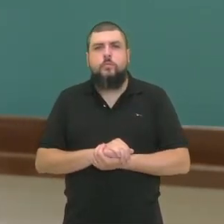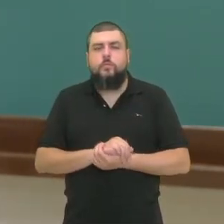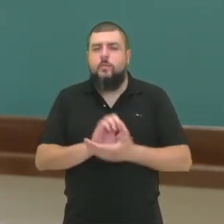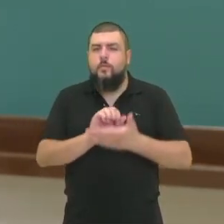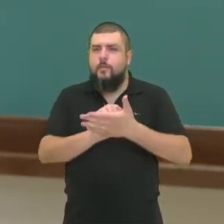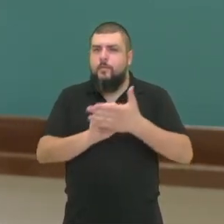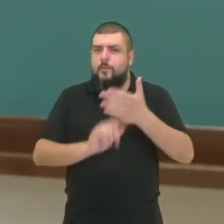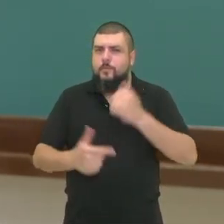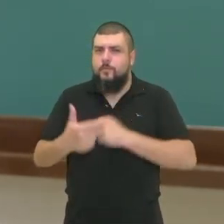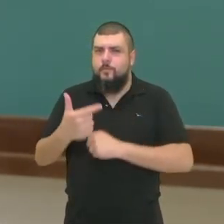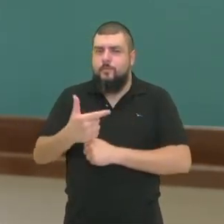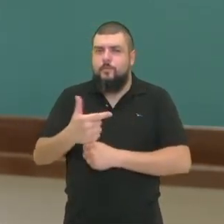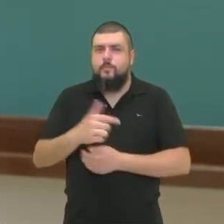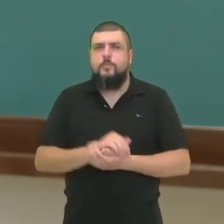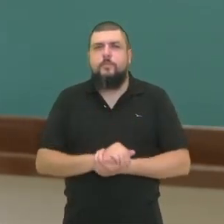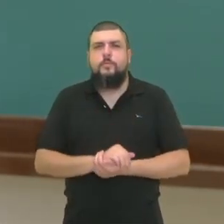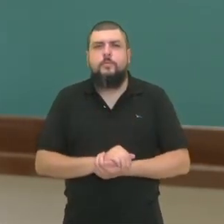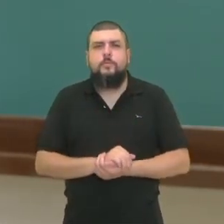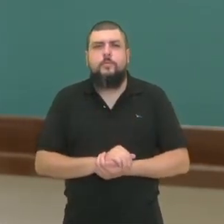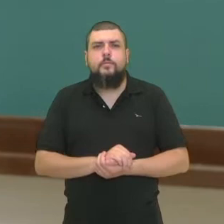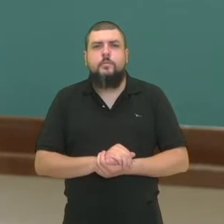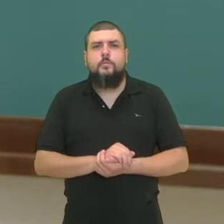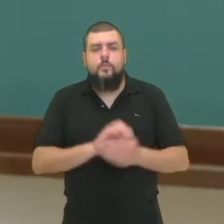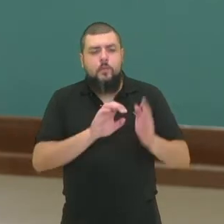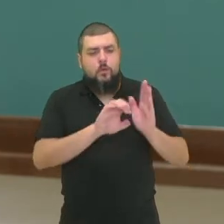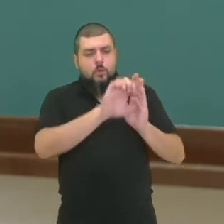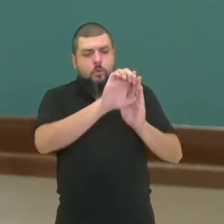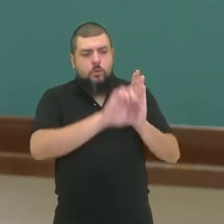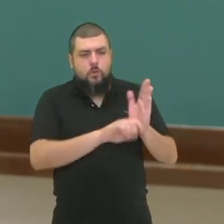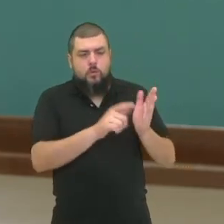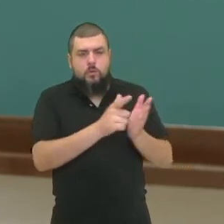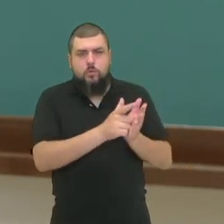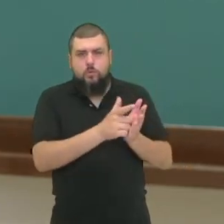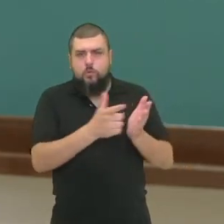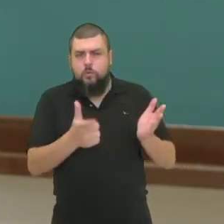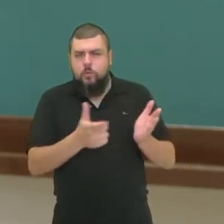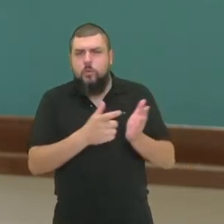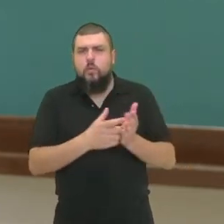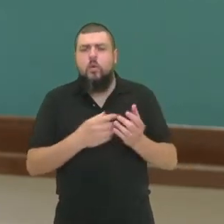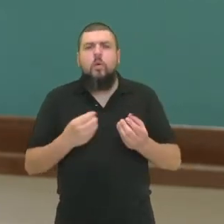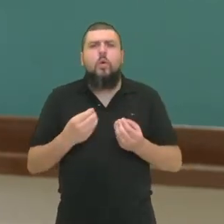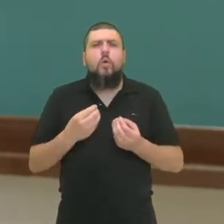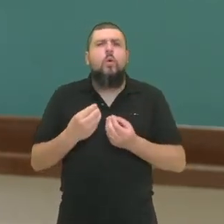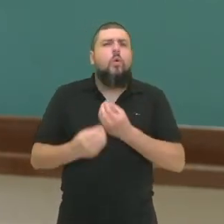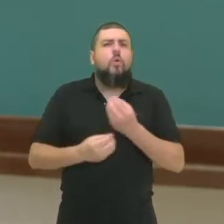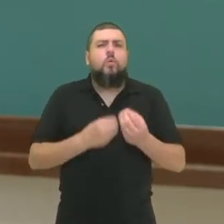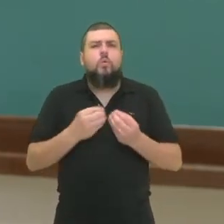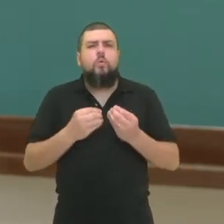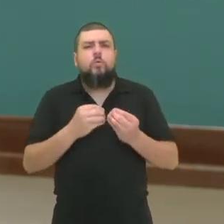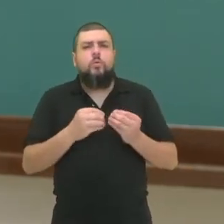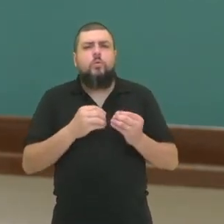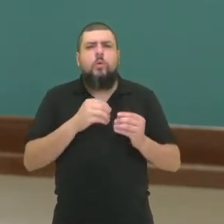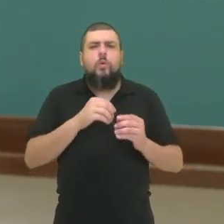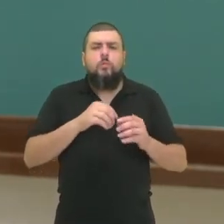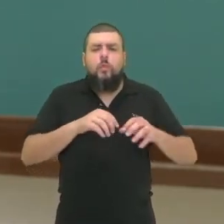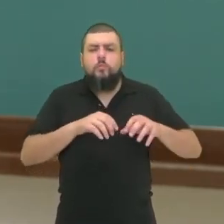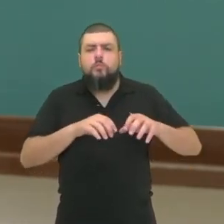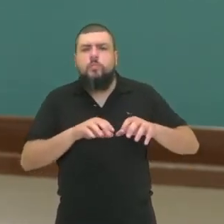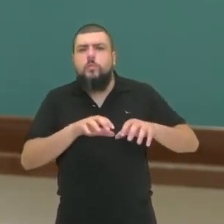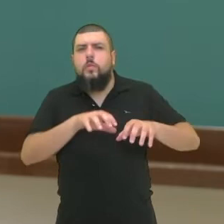ver aqui. De acordo com o editorial, de que forma as entidades sociais estão atuando nesse momento em